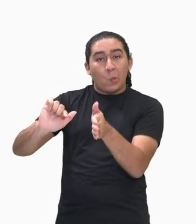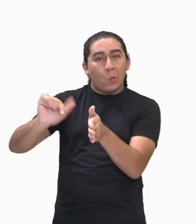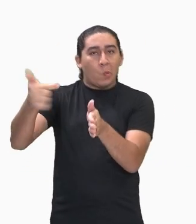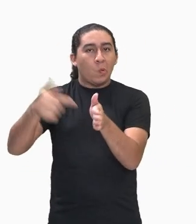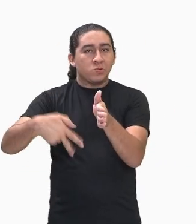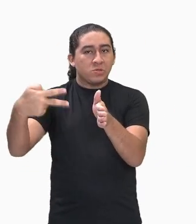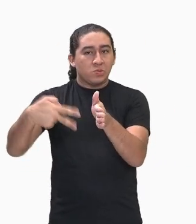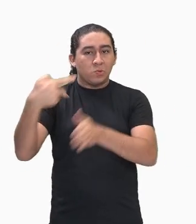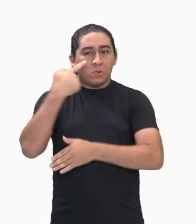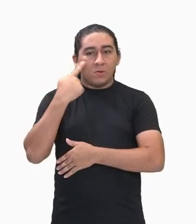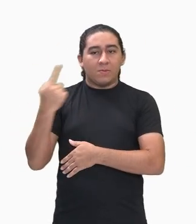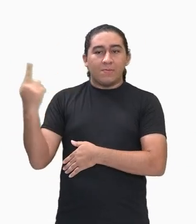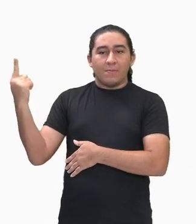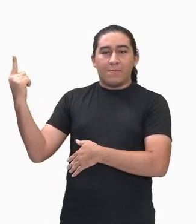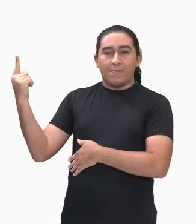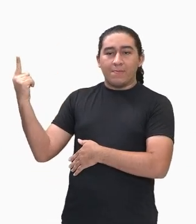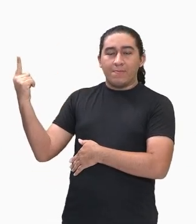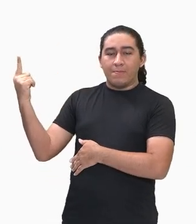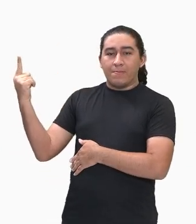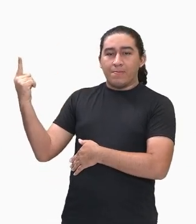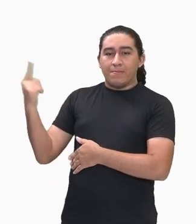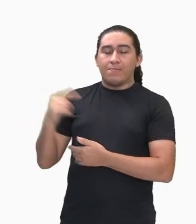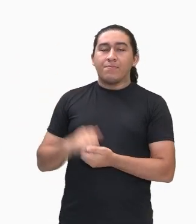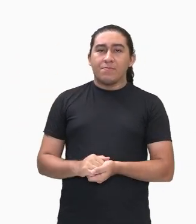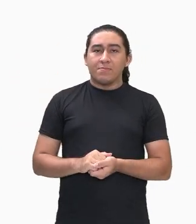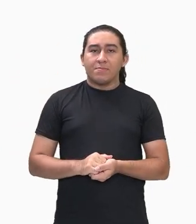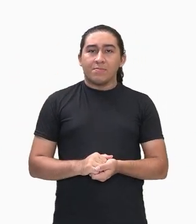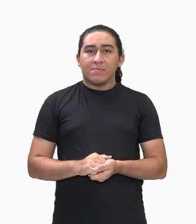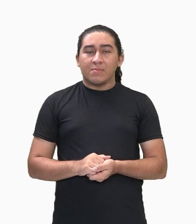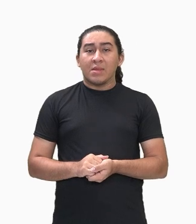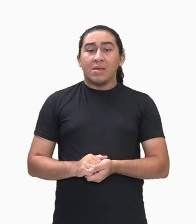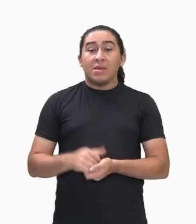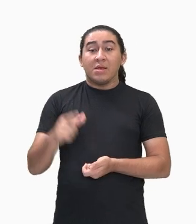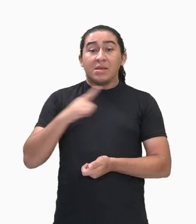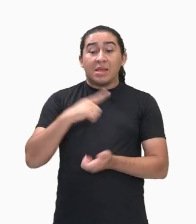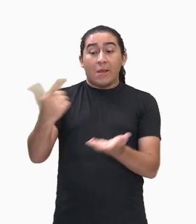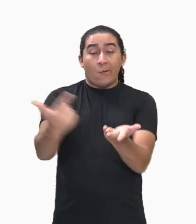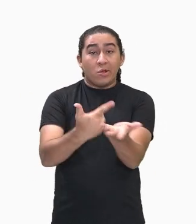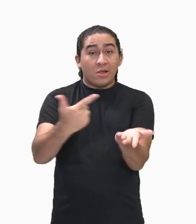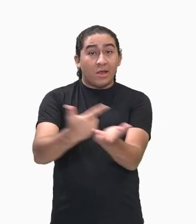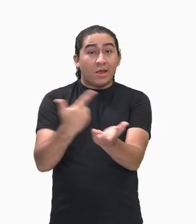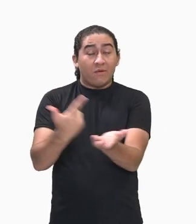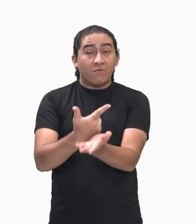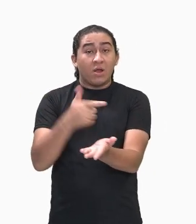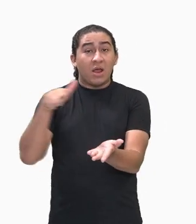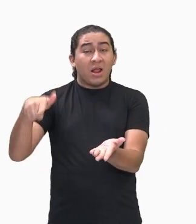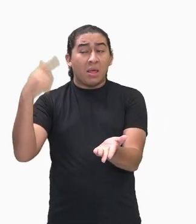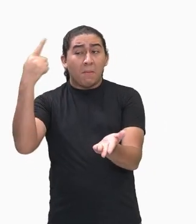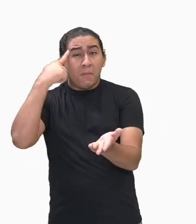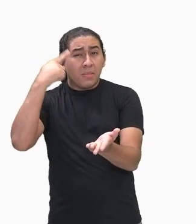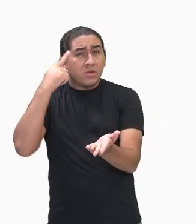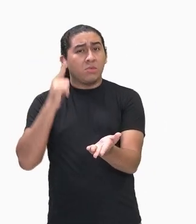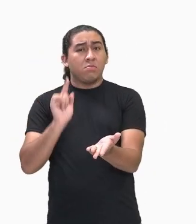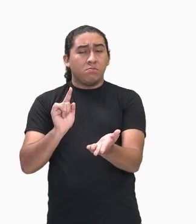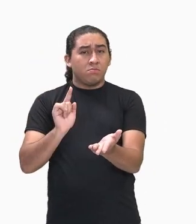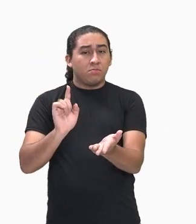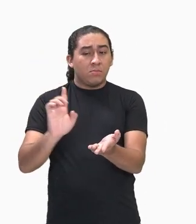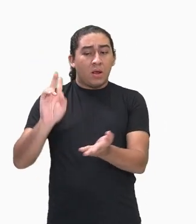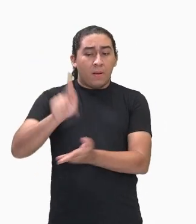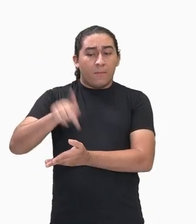segundo quadrinho, ela pega o livro, quer tirar, mas a